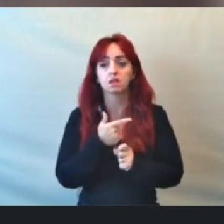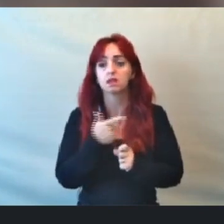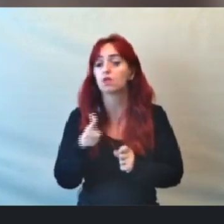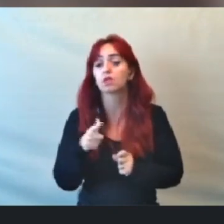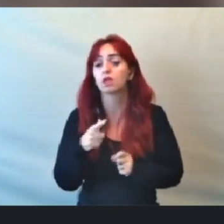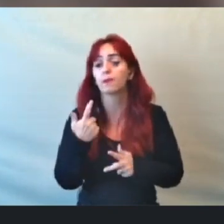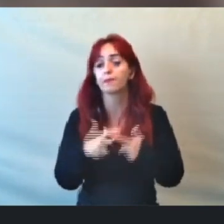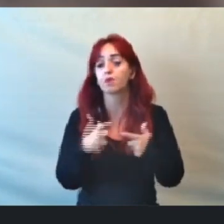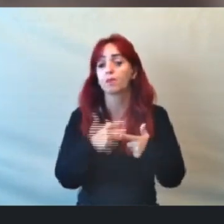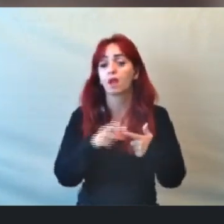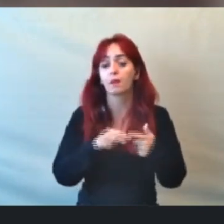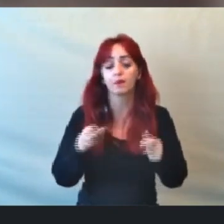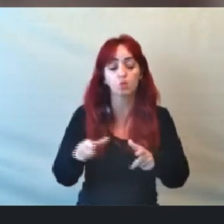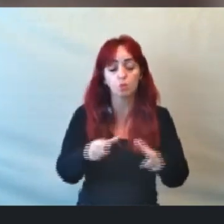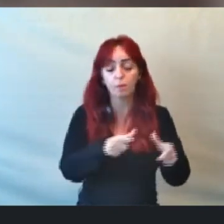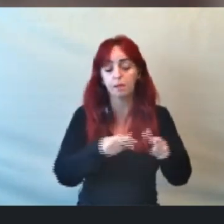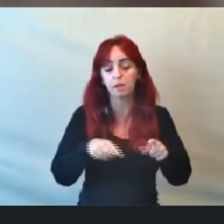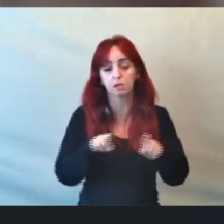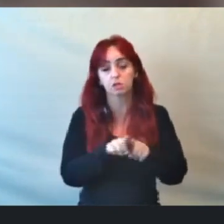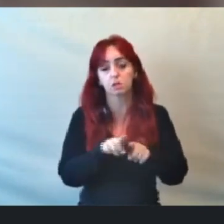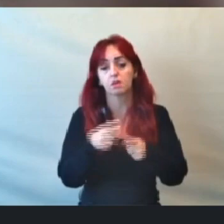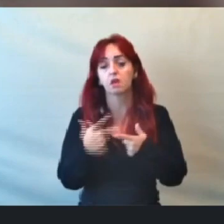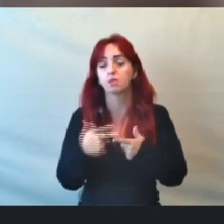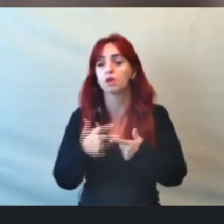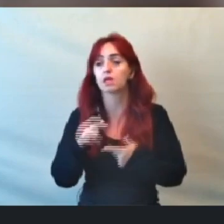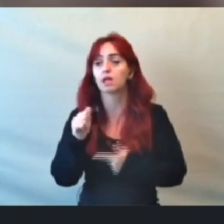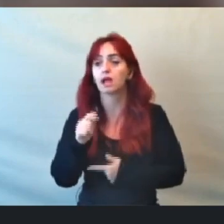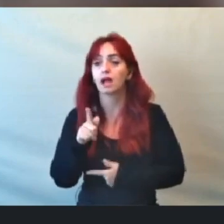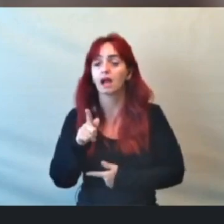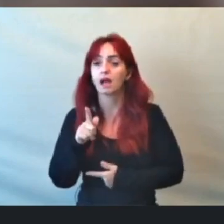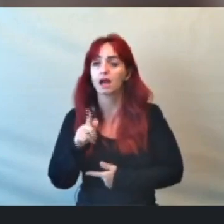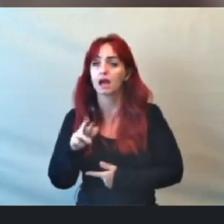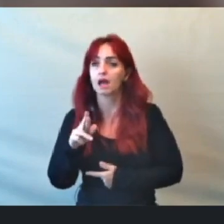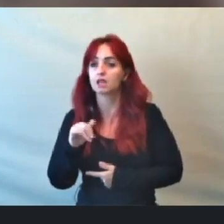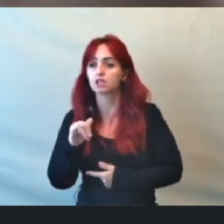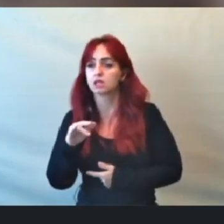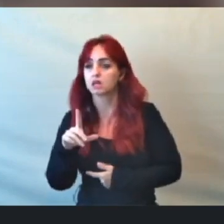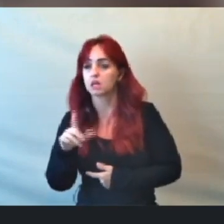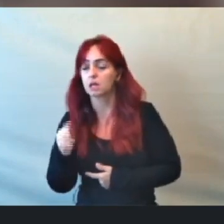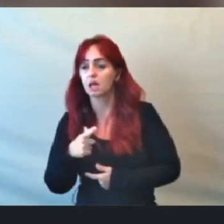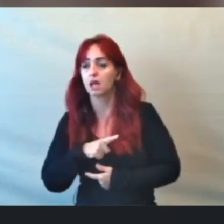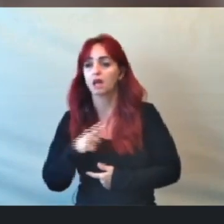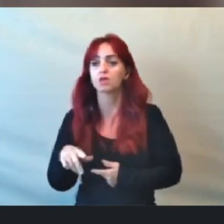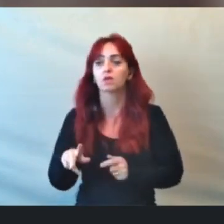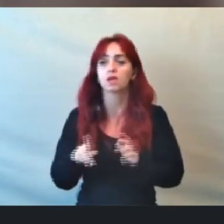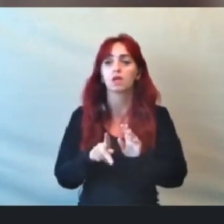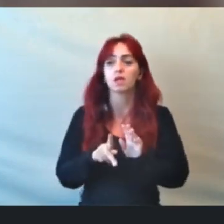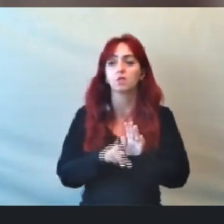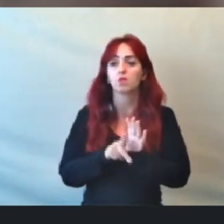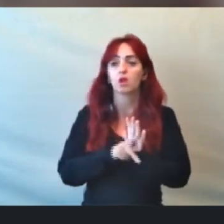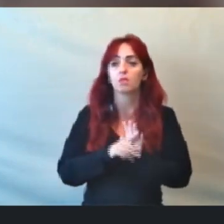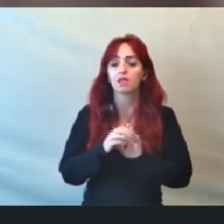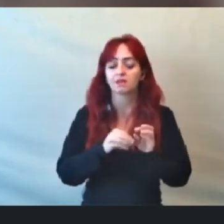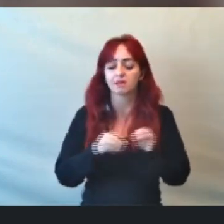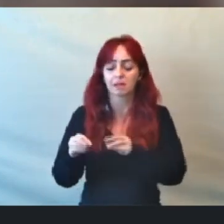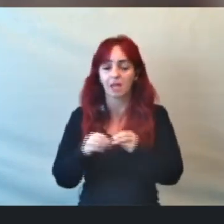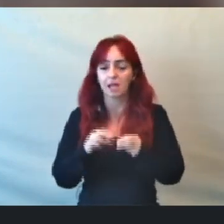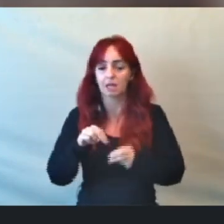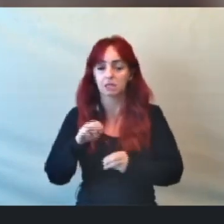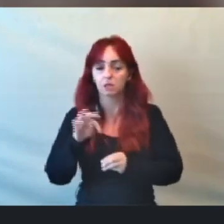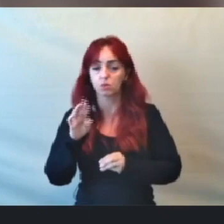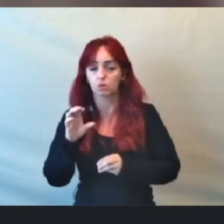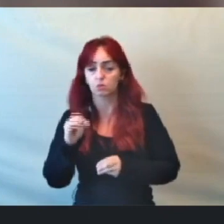de uma argila, praticamente uma terra neutra. O lantanum, que é,